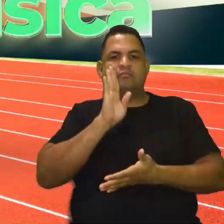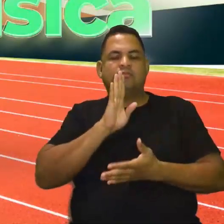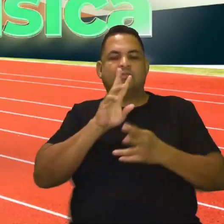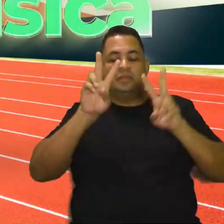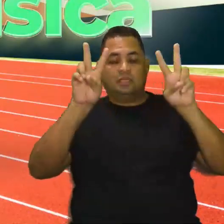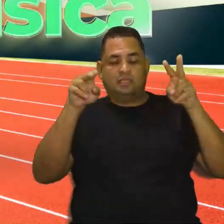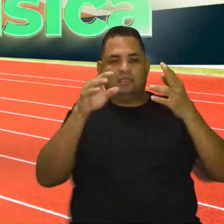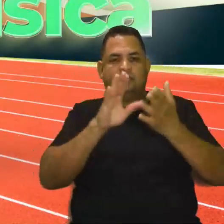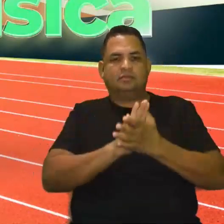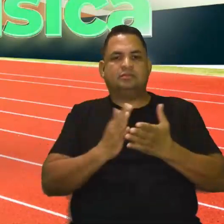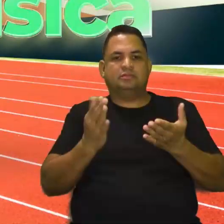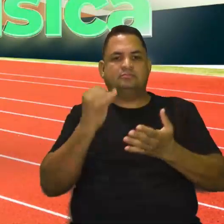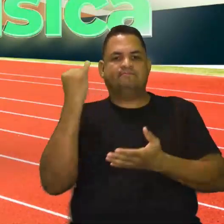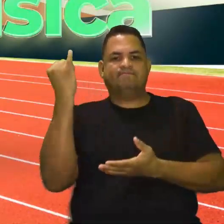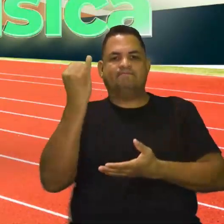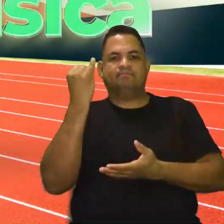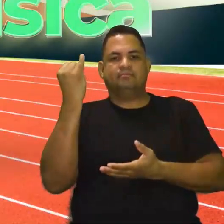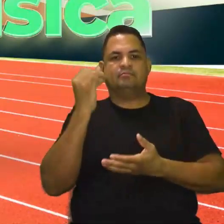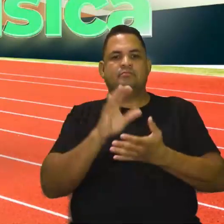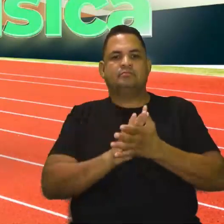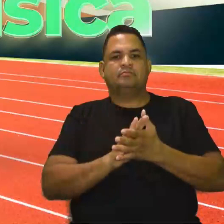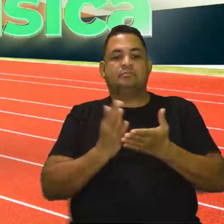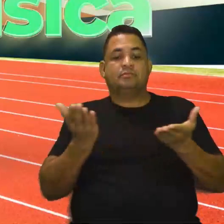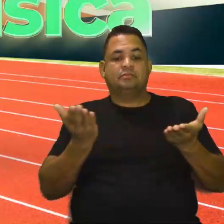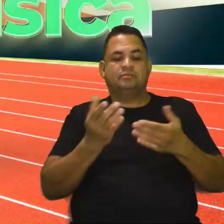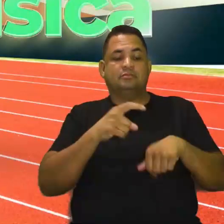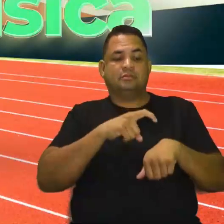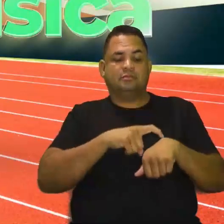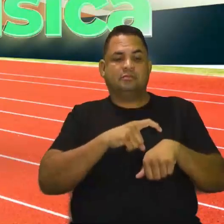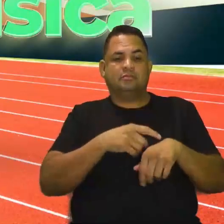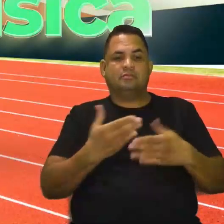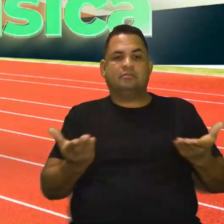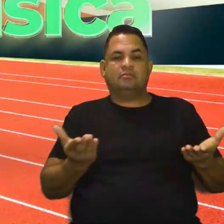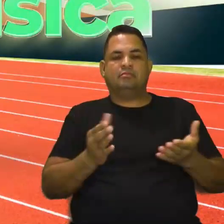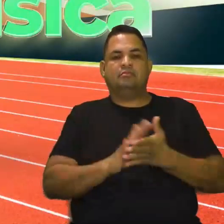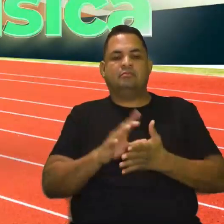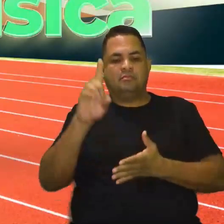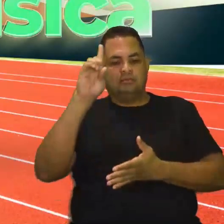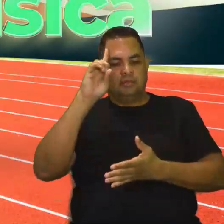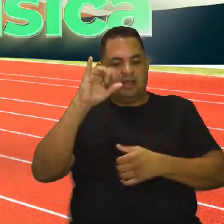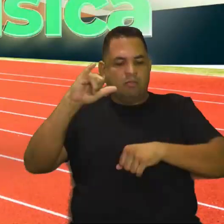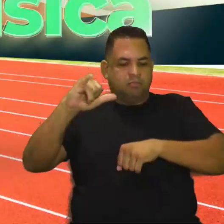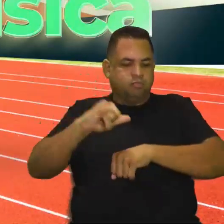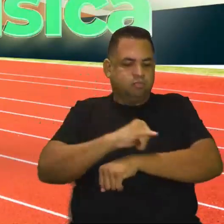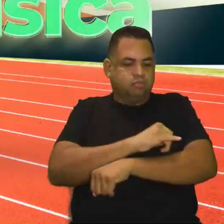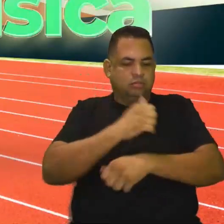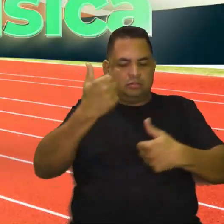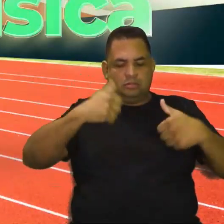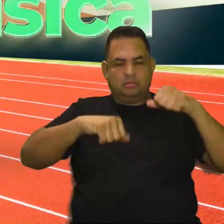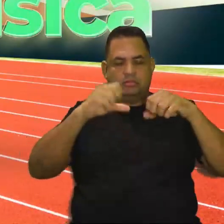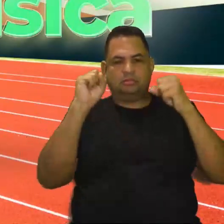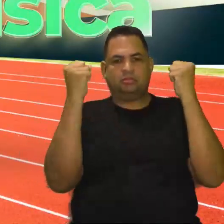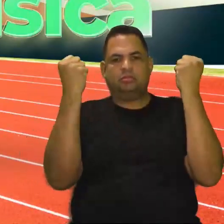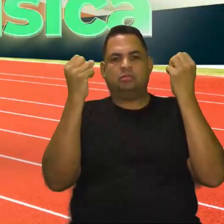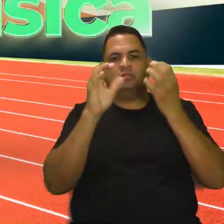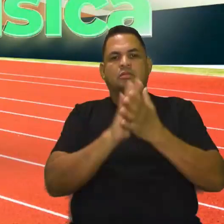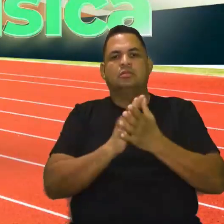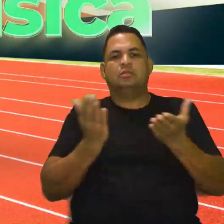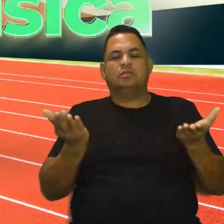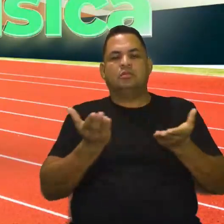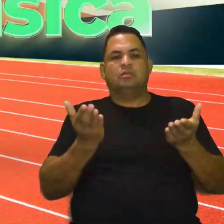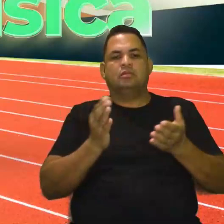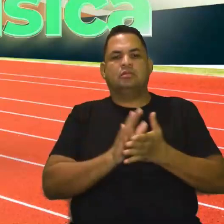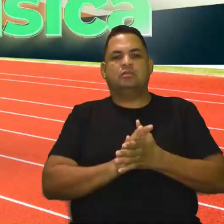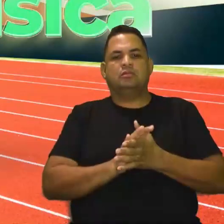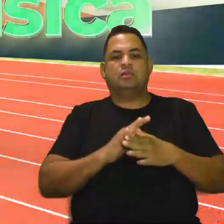Assunto muito importante que está presente no nosso dia a dia. Obesidade e avaliação física. Agora